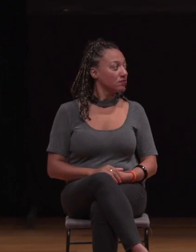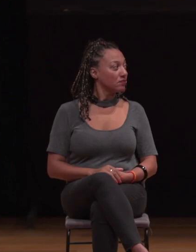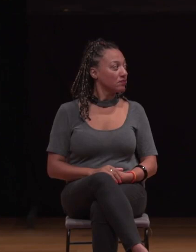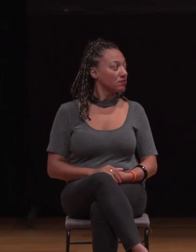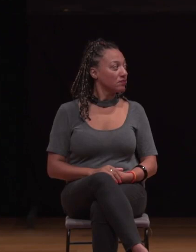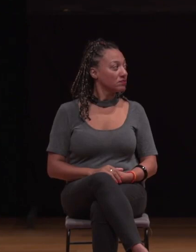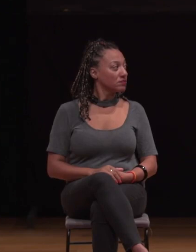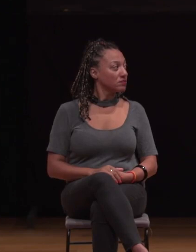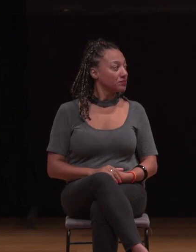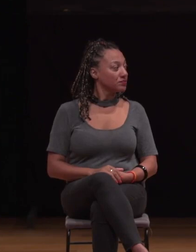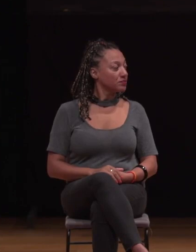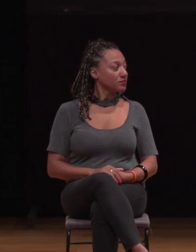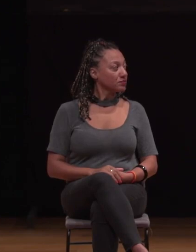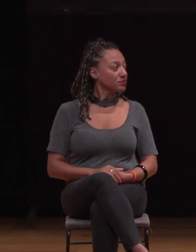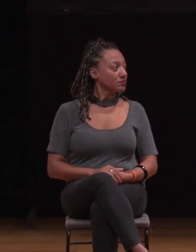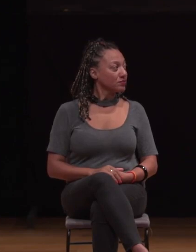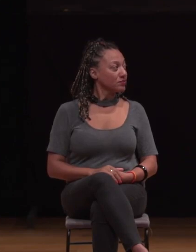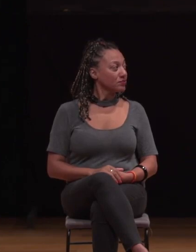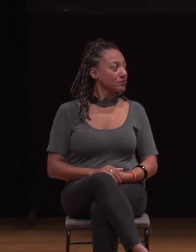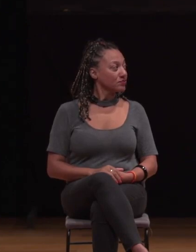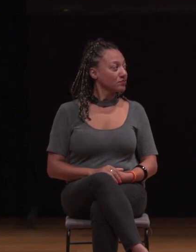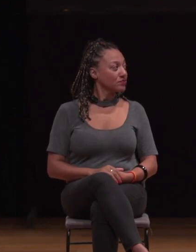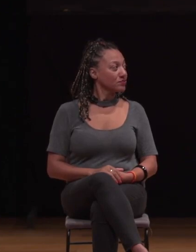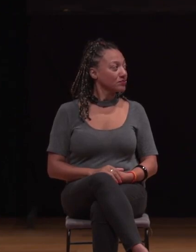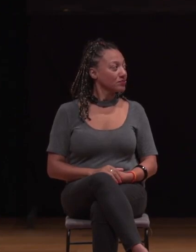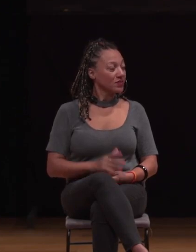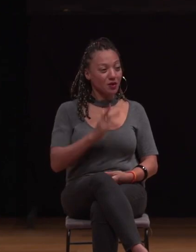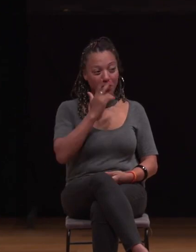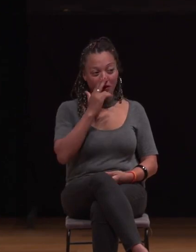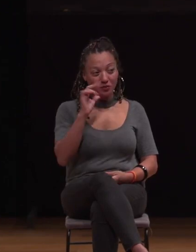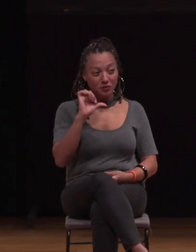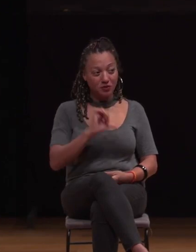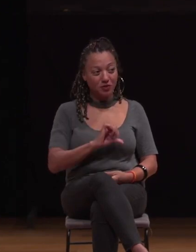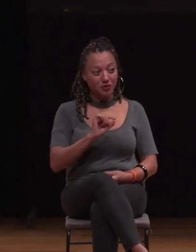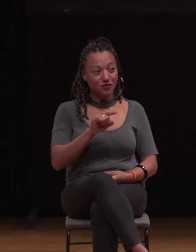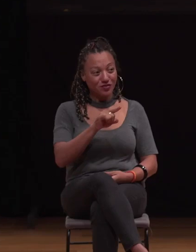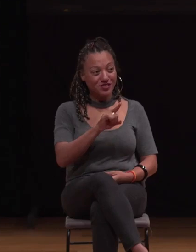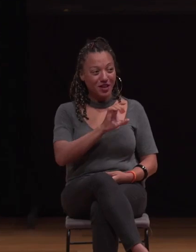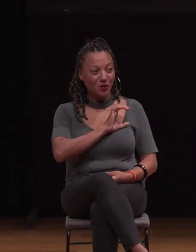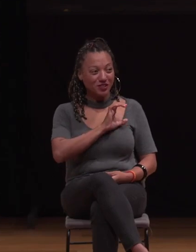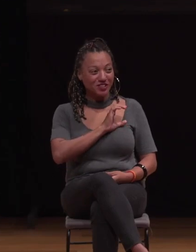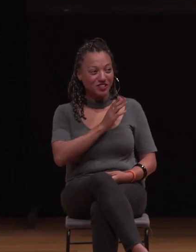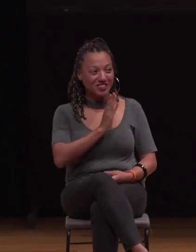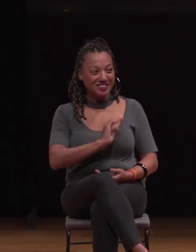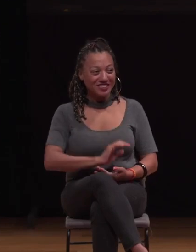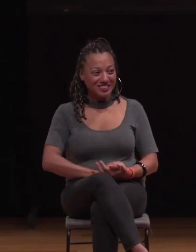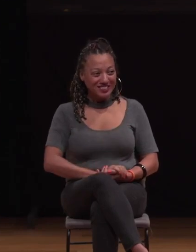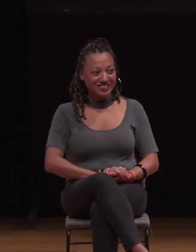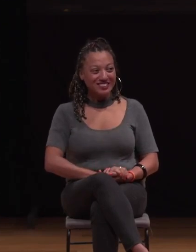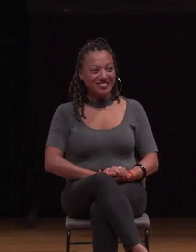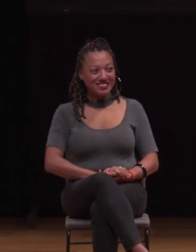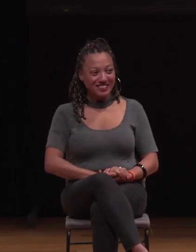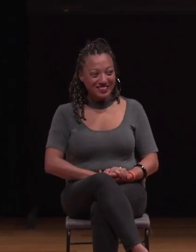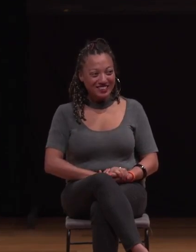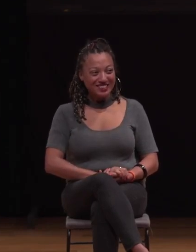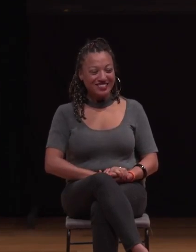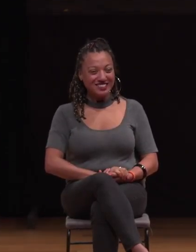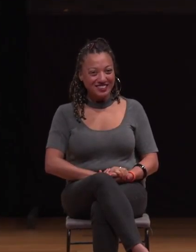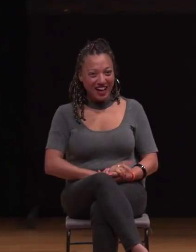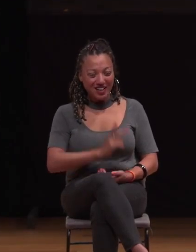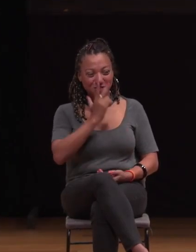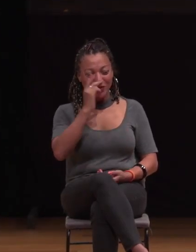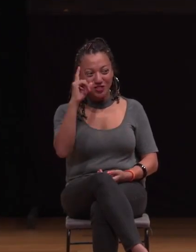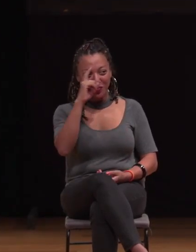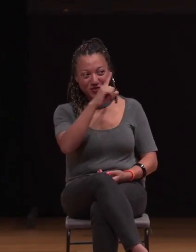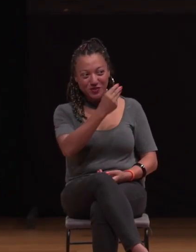Oi. Acho que pior de tudo ainda é ser corintiano, né? Dentro da sala deve ser